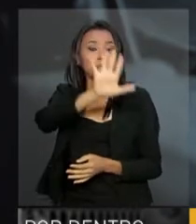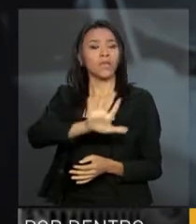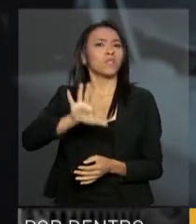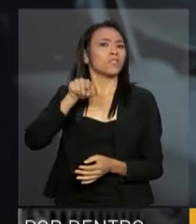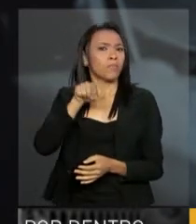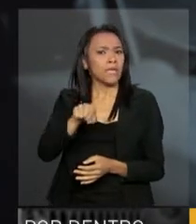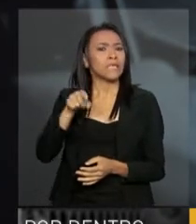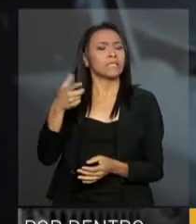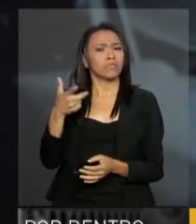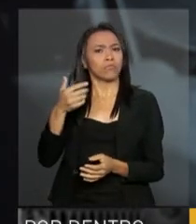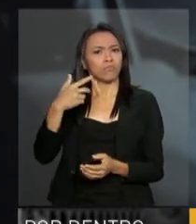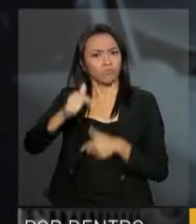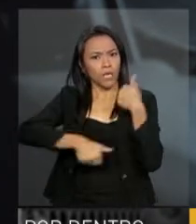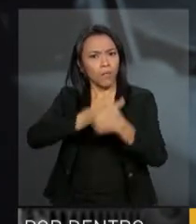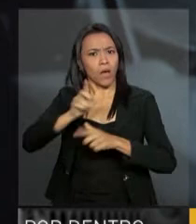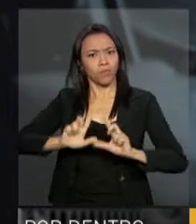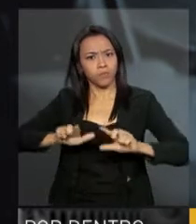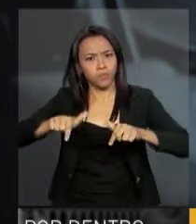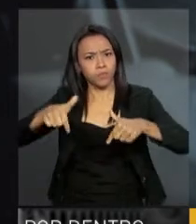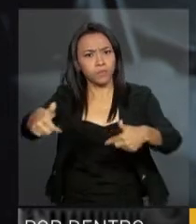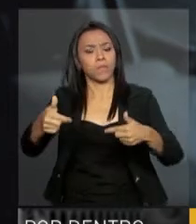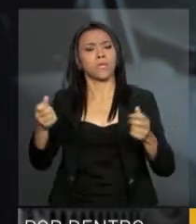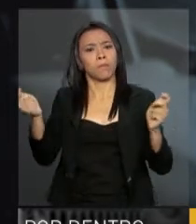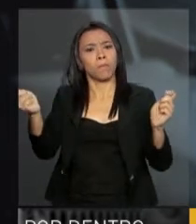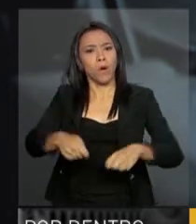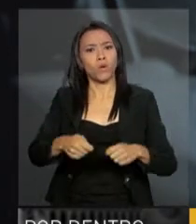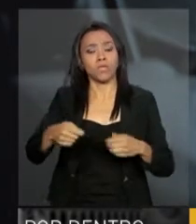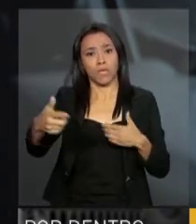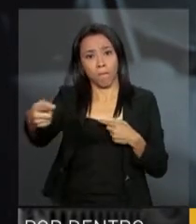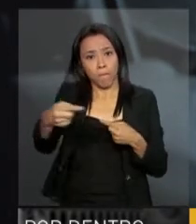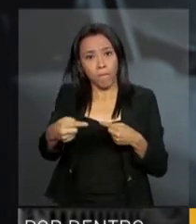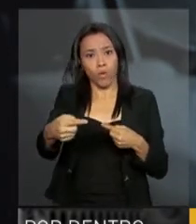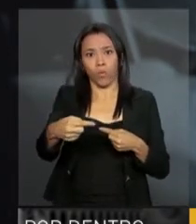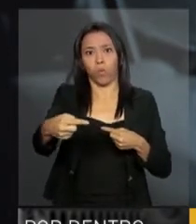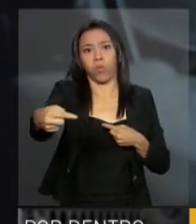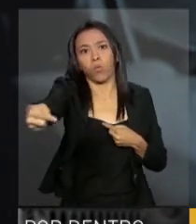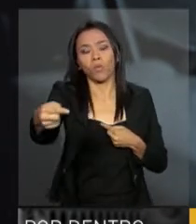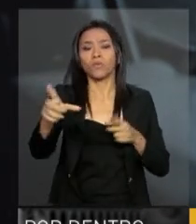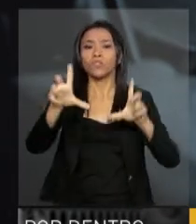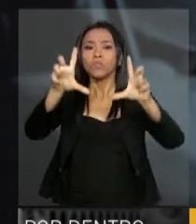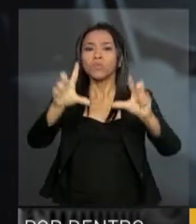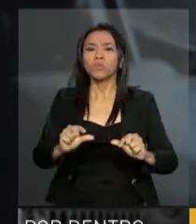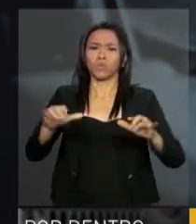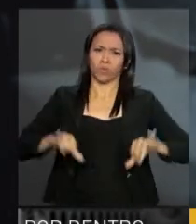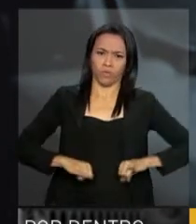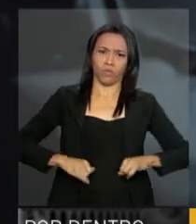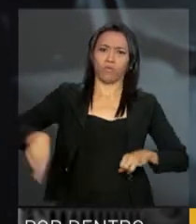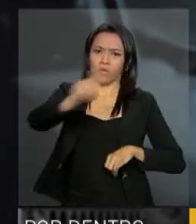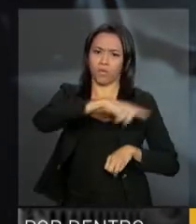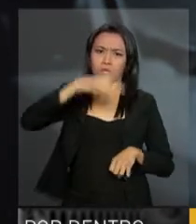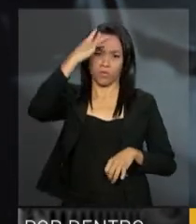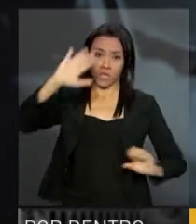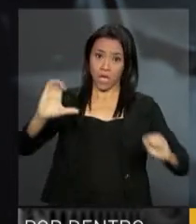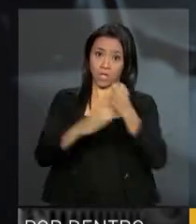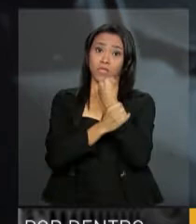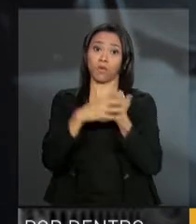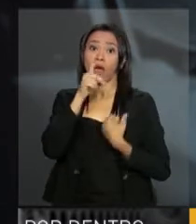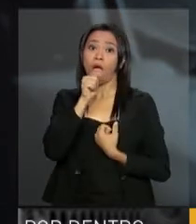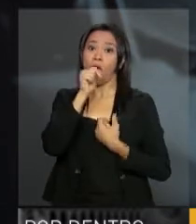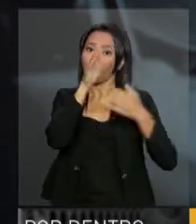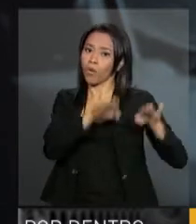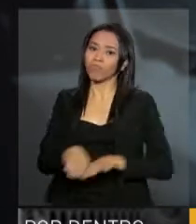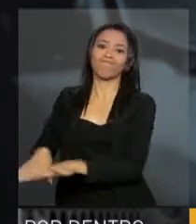isto ações efetivas que possam, a curto e médio prazo, minimizar o sofrimento e garantir água para a